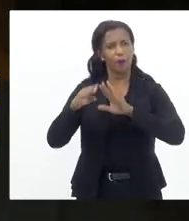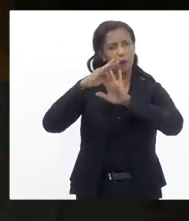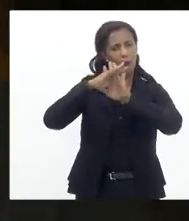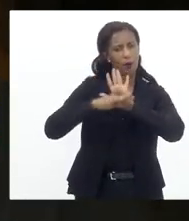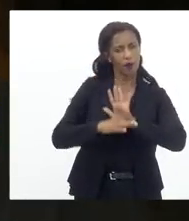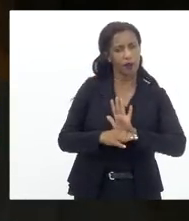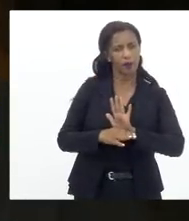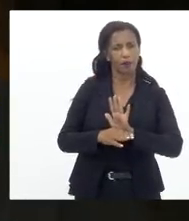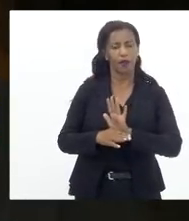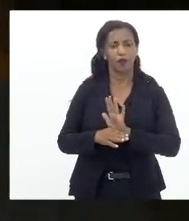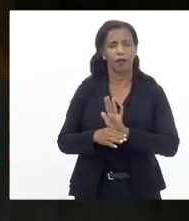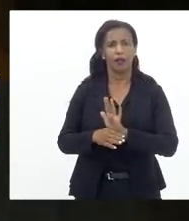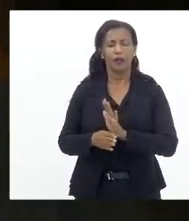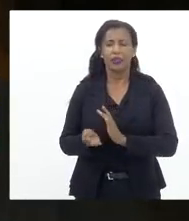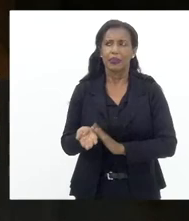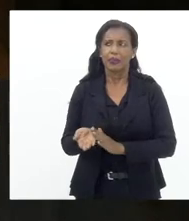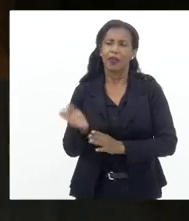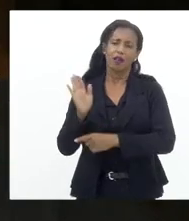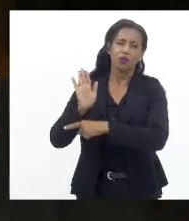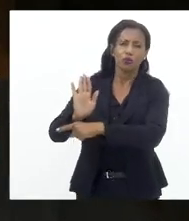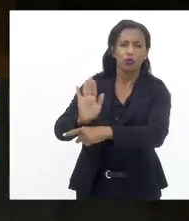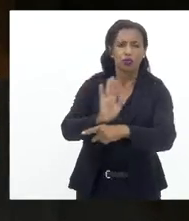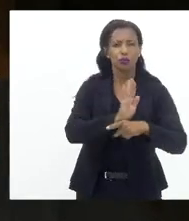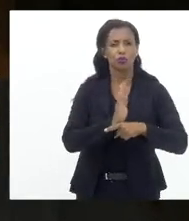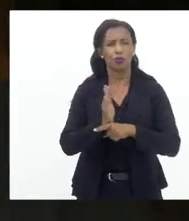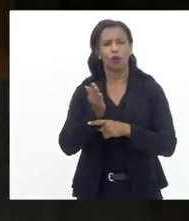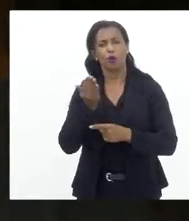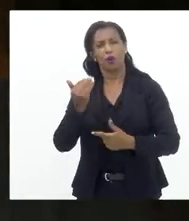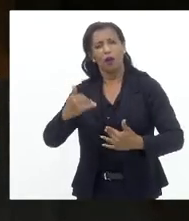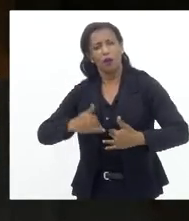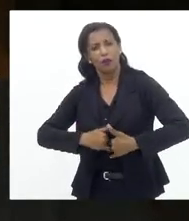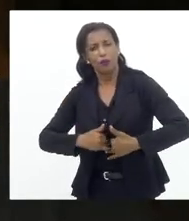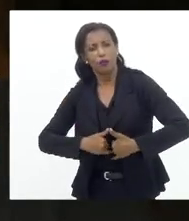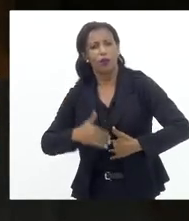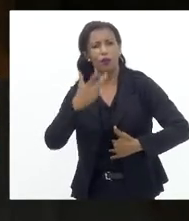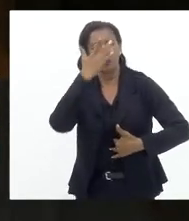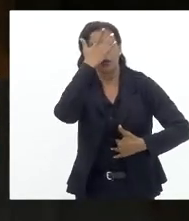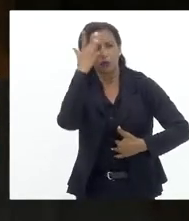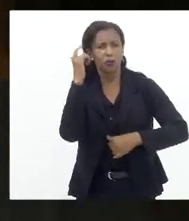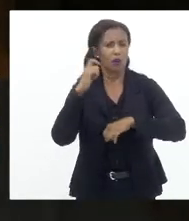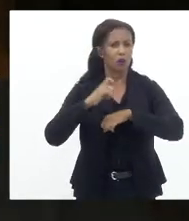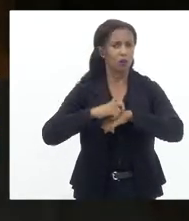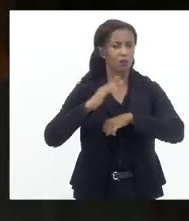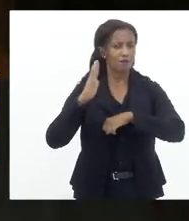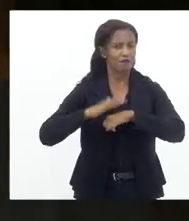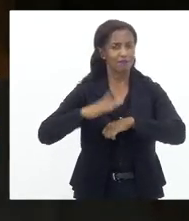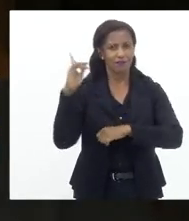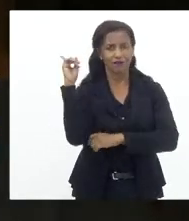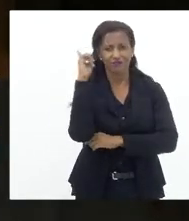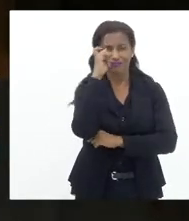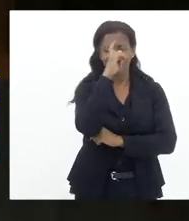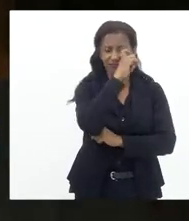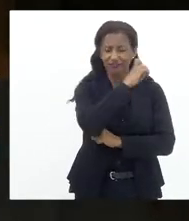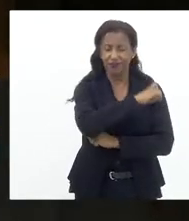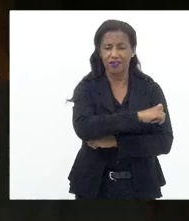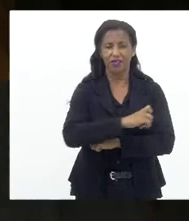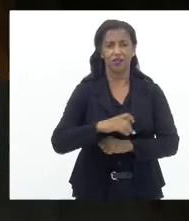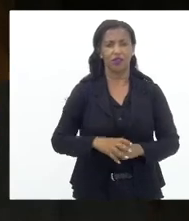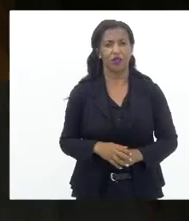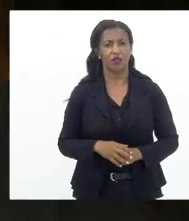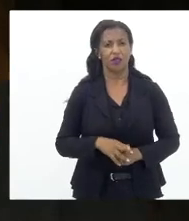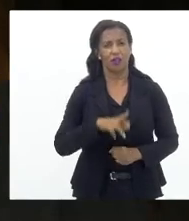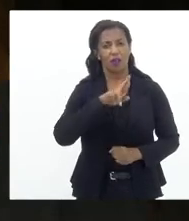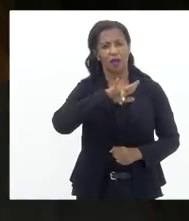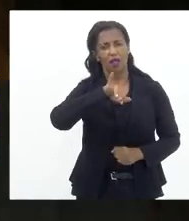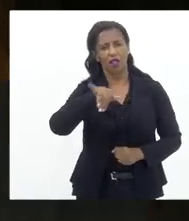que alimentou e Matou a fome dessa população durante o momento mais crítico da história dela que foi